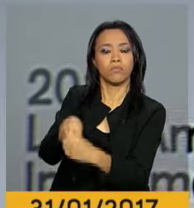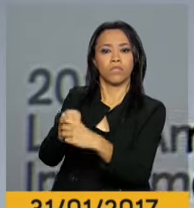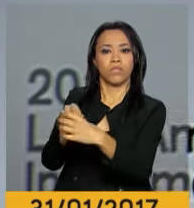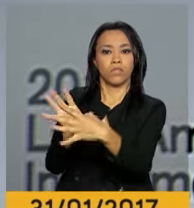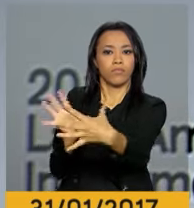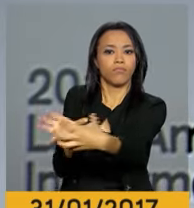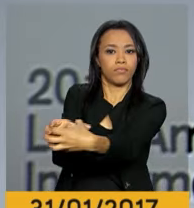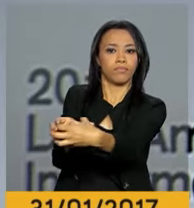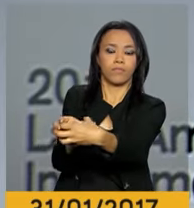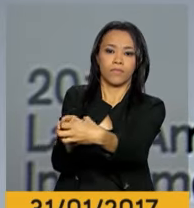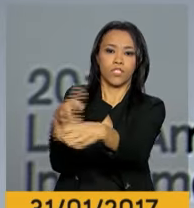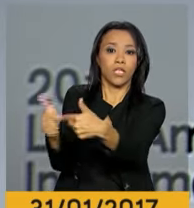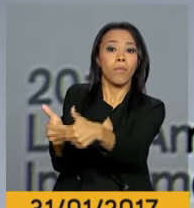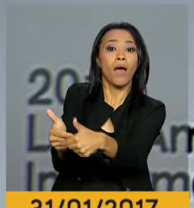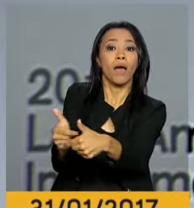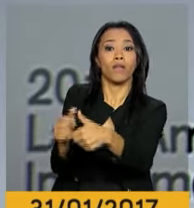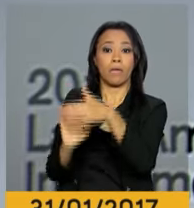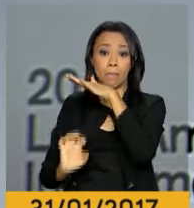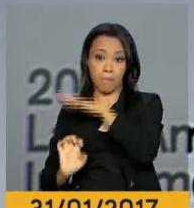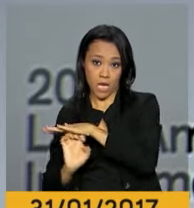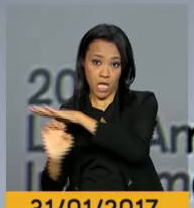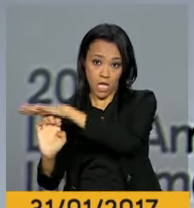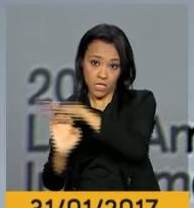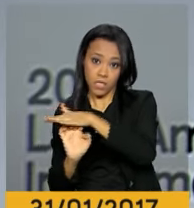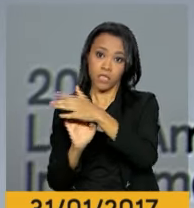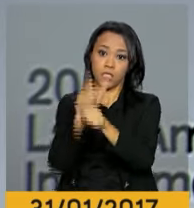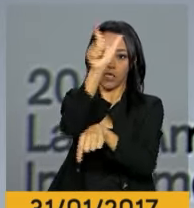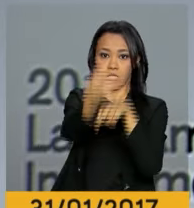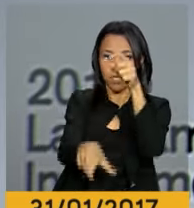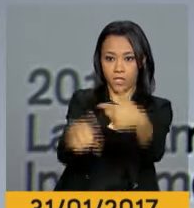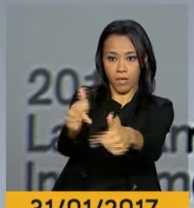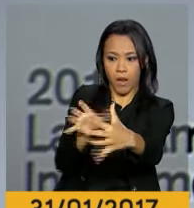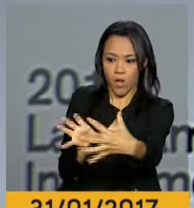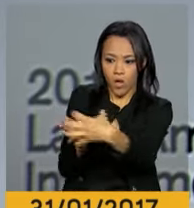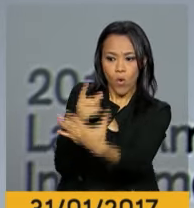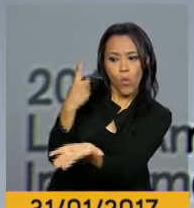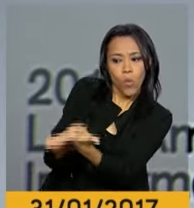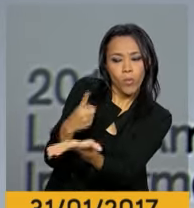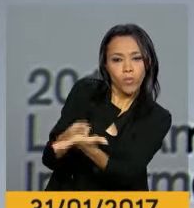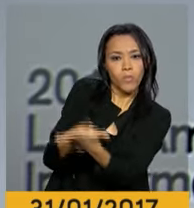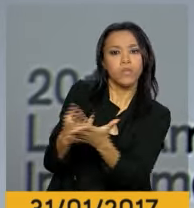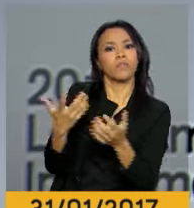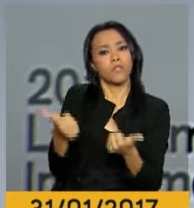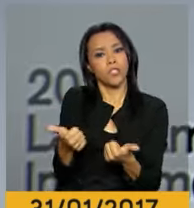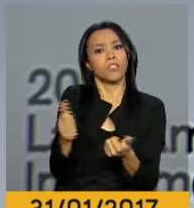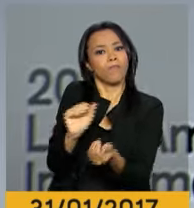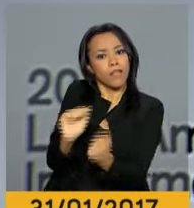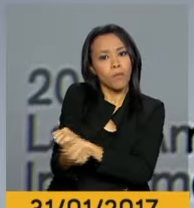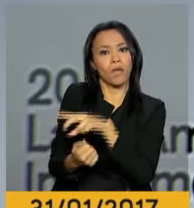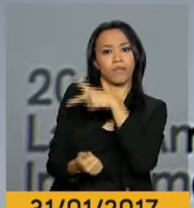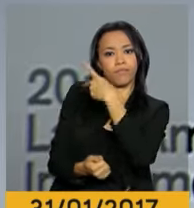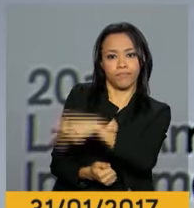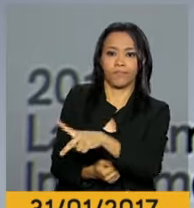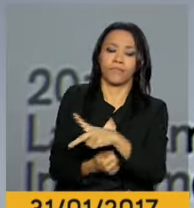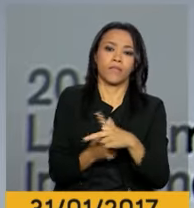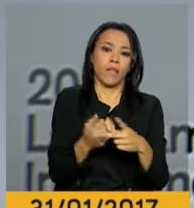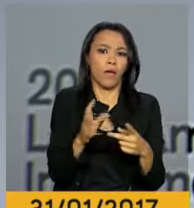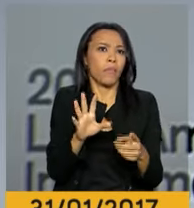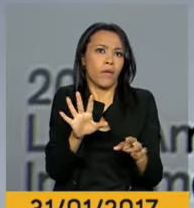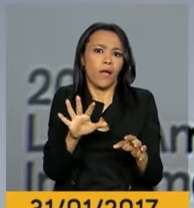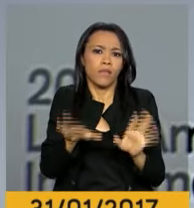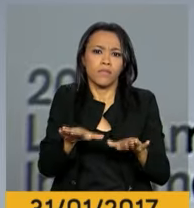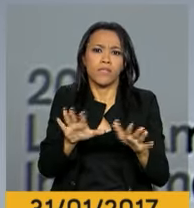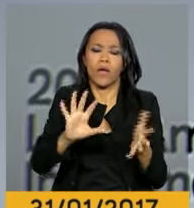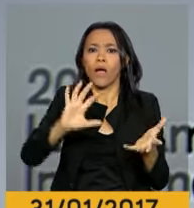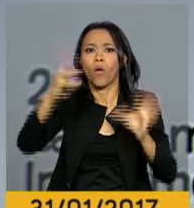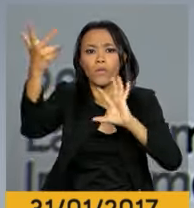empregadores e empregados contratam possam prevalecer muitas e muitas vezes H realidades momentâneas ou mais